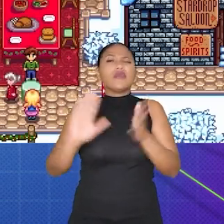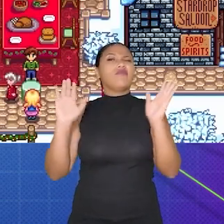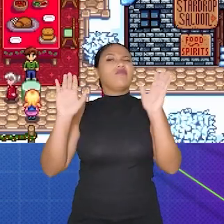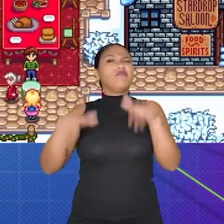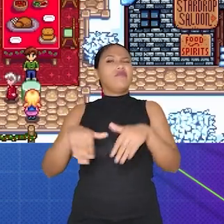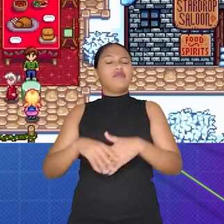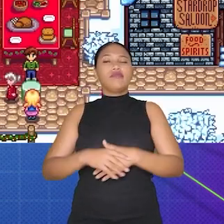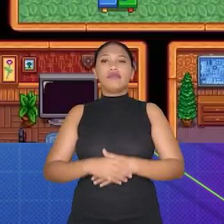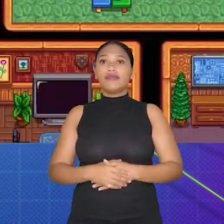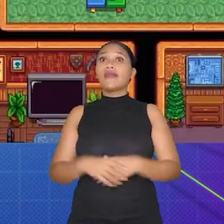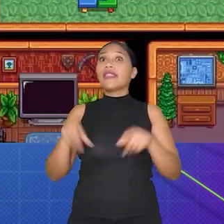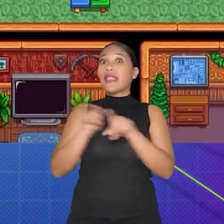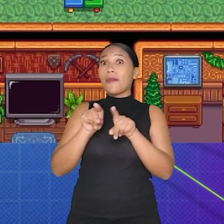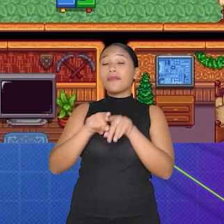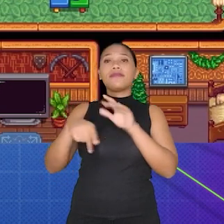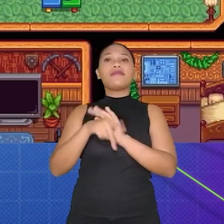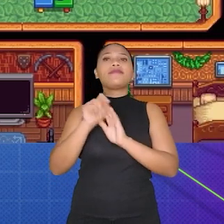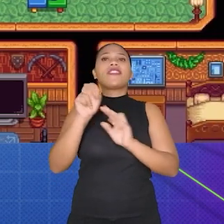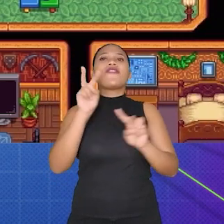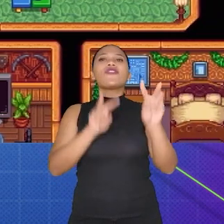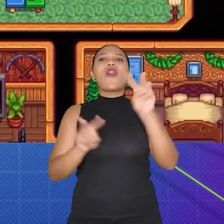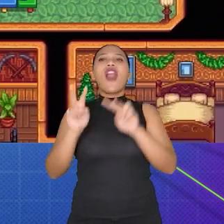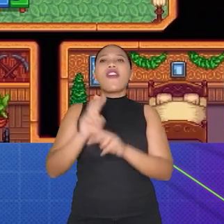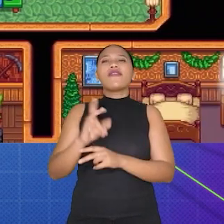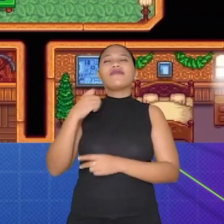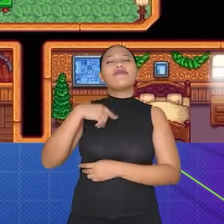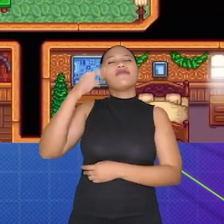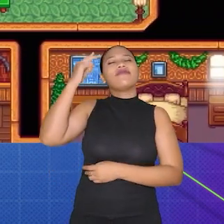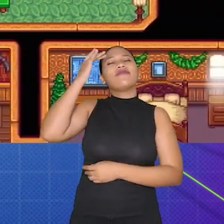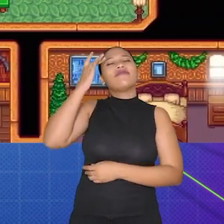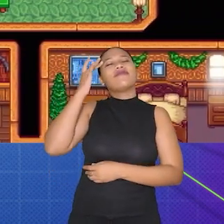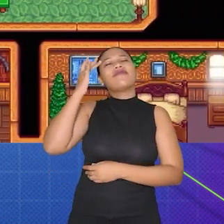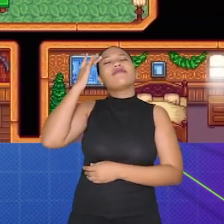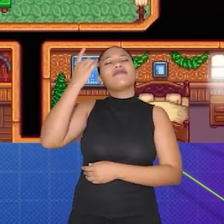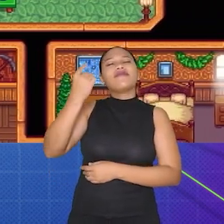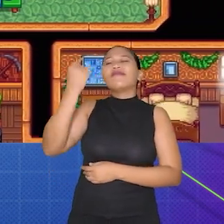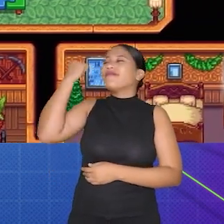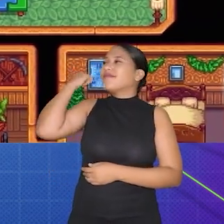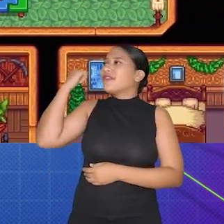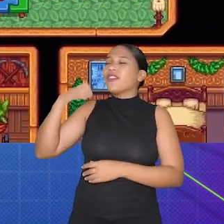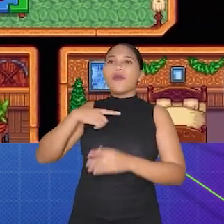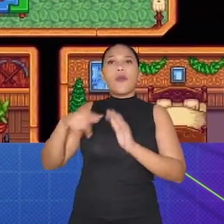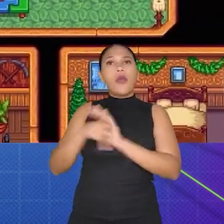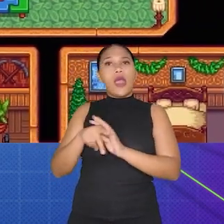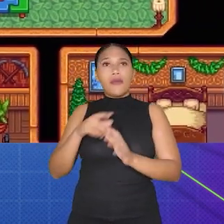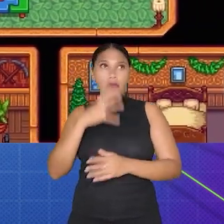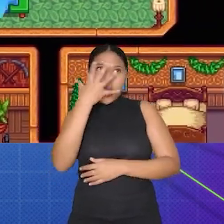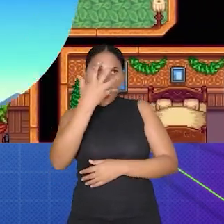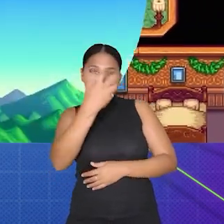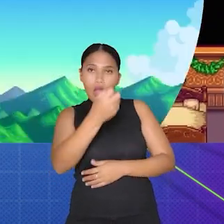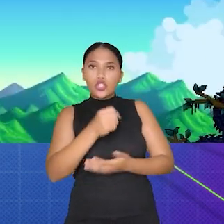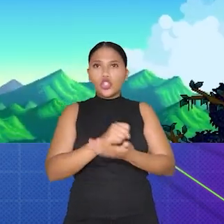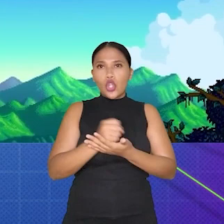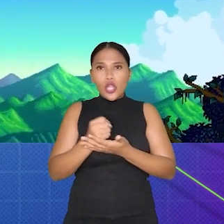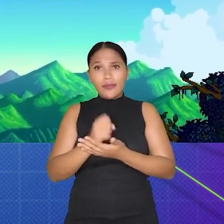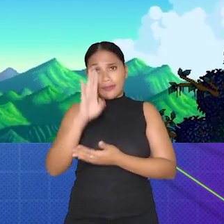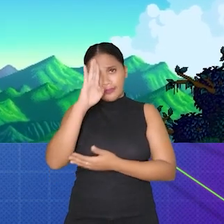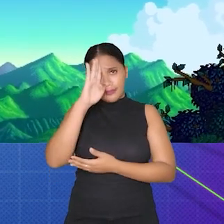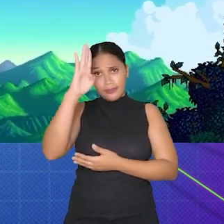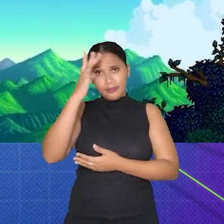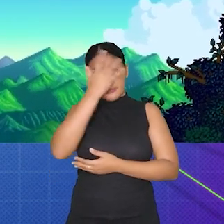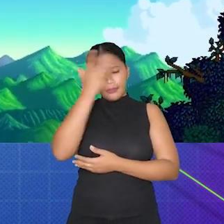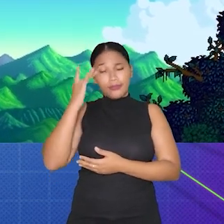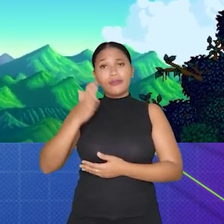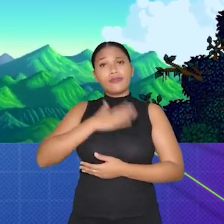investimentos em recursos gráficos. Além disso, o visual retrô e nostálgico de pixel art é um grande atrativo para os jogadores,